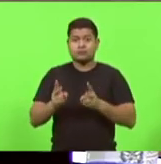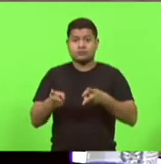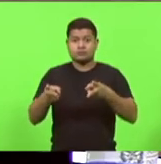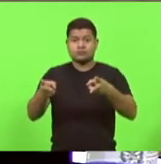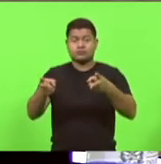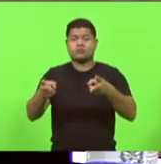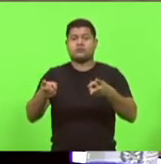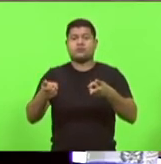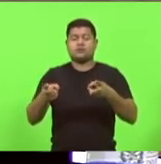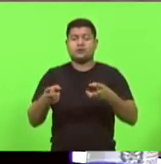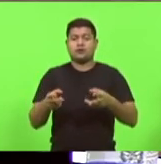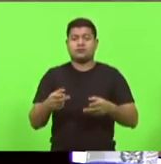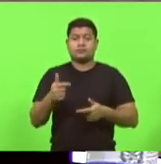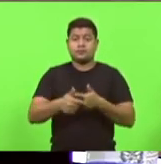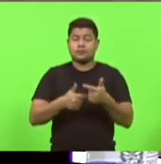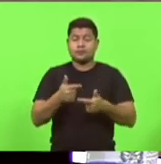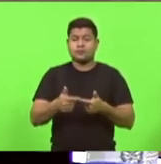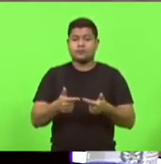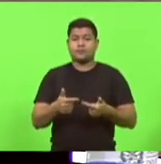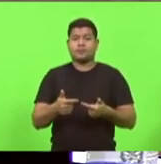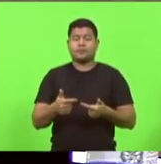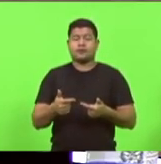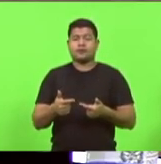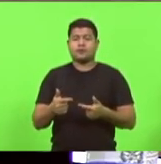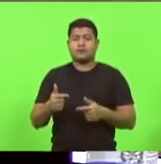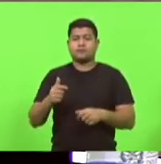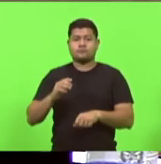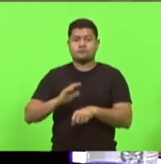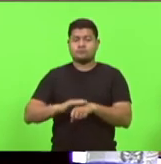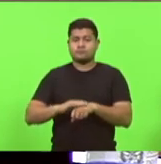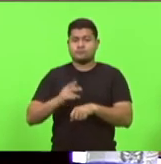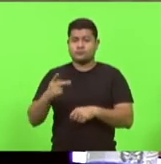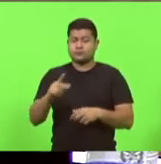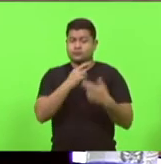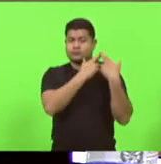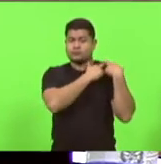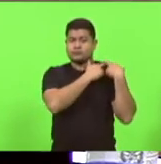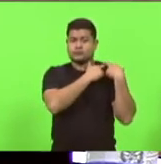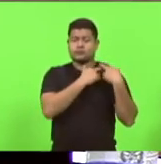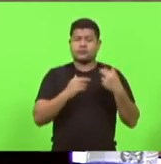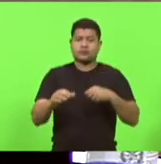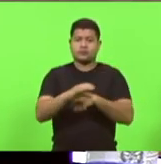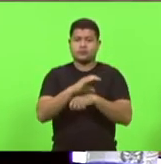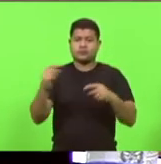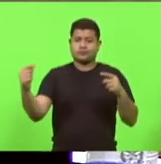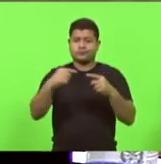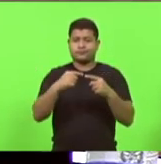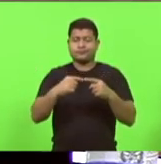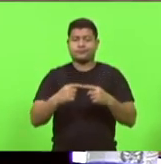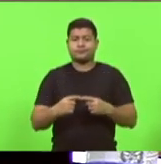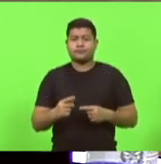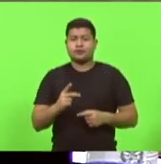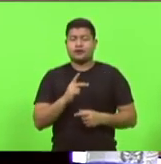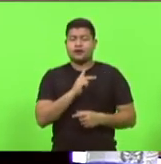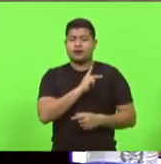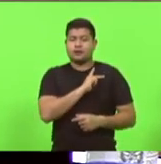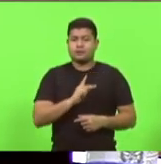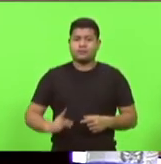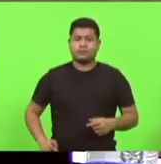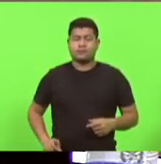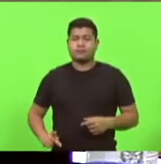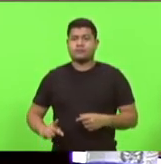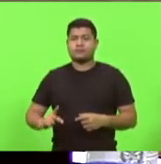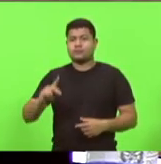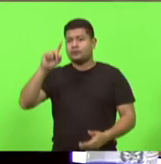funcionamento, exercendo as suas atribuições constitucionais. A presidência publicará no ato